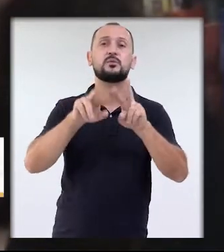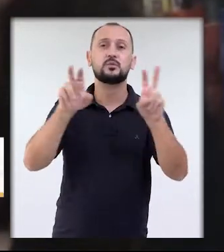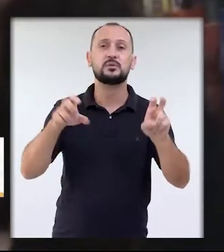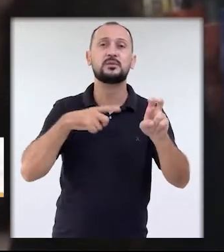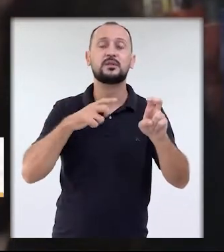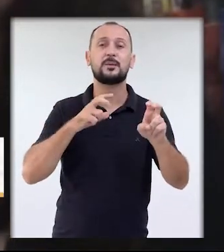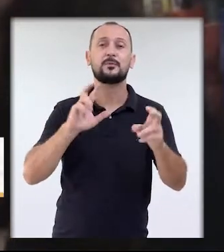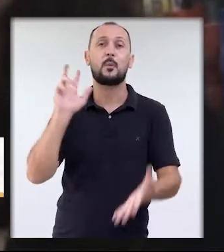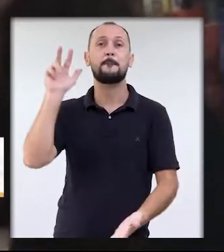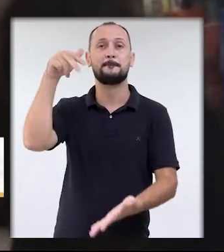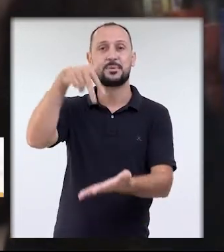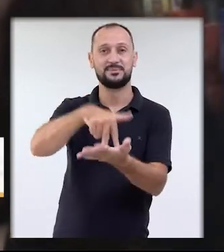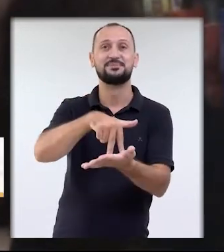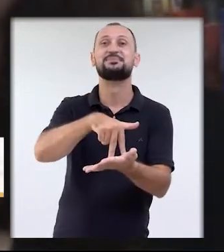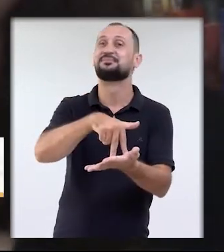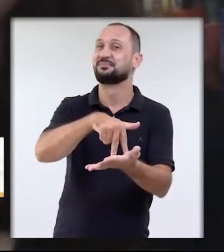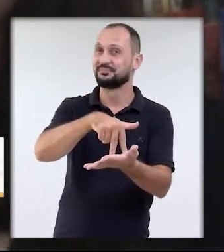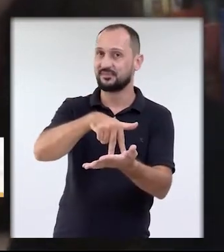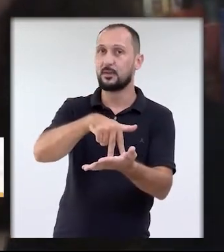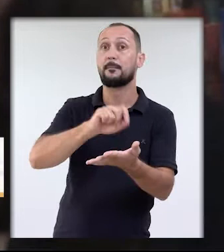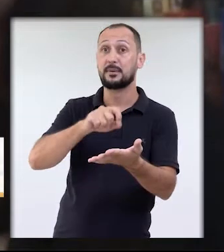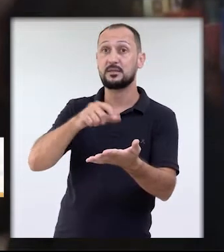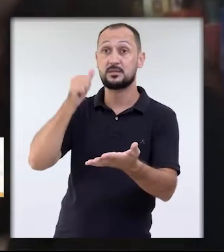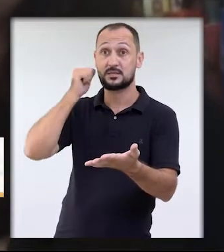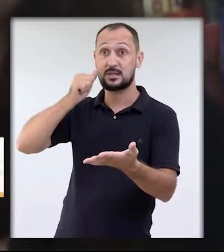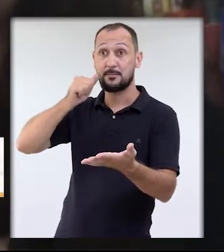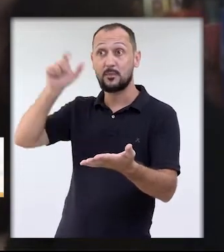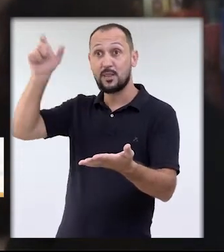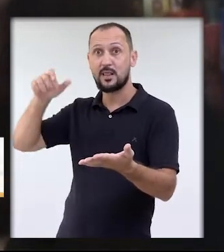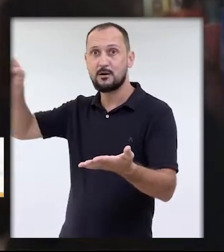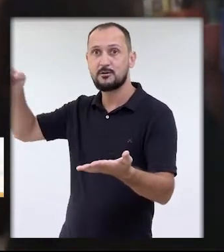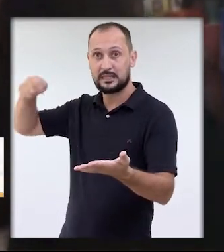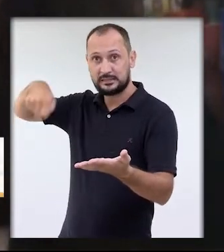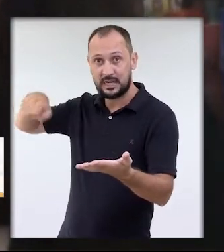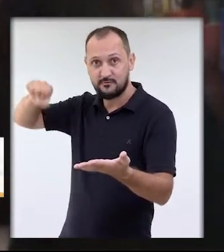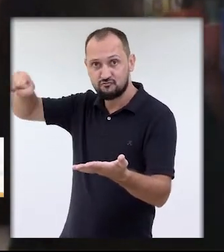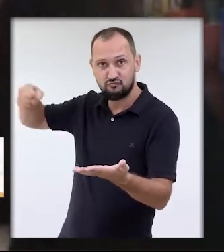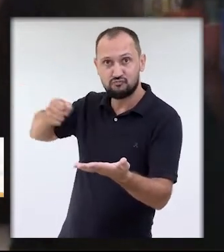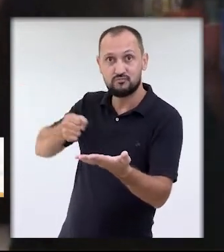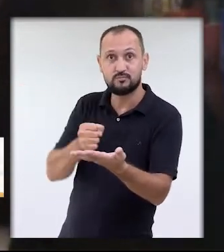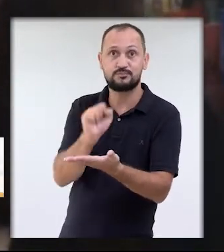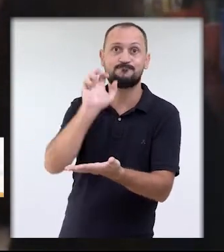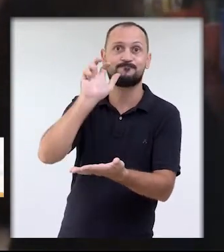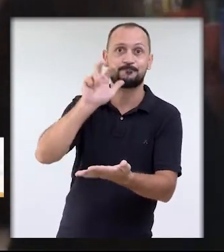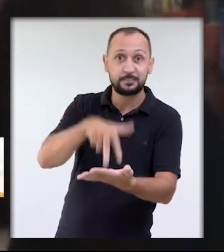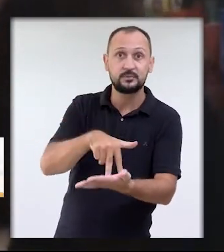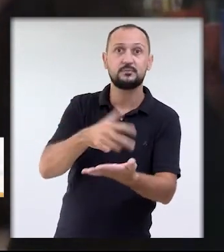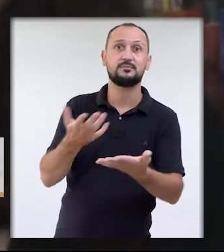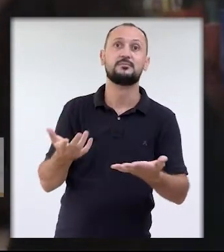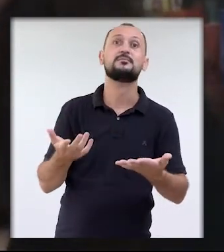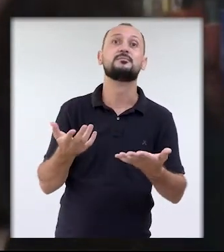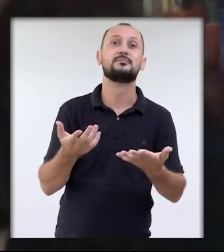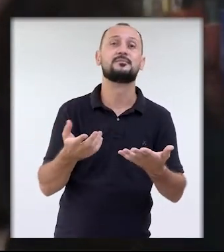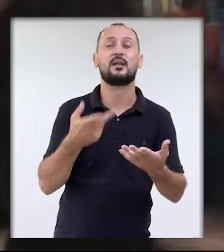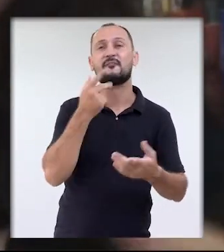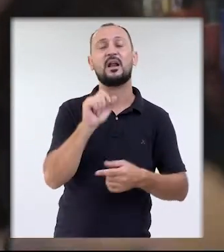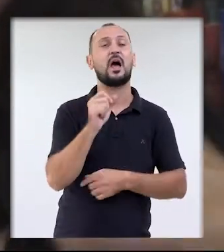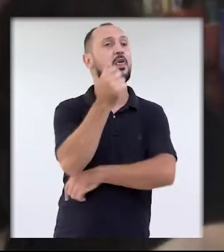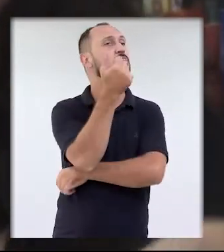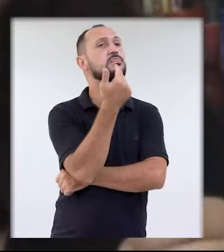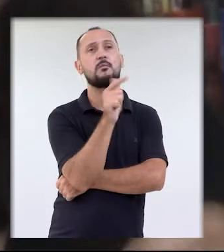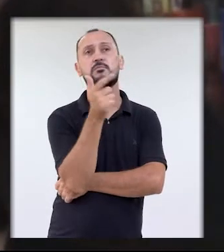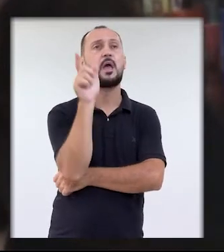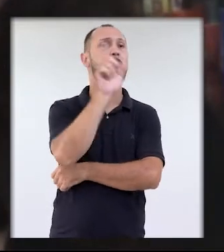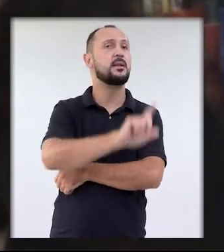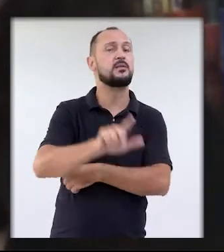do protagonismo, né? Da gente trazer essa escritora para o protagonismo. E também pela visão. A gente fala que não existe